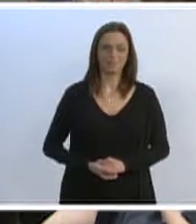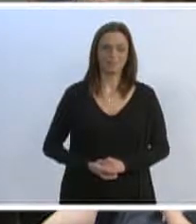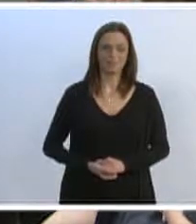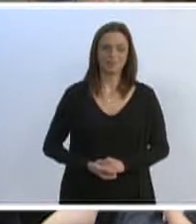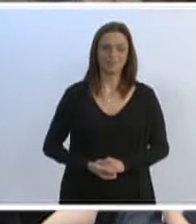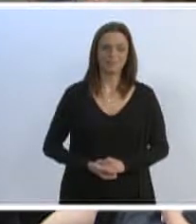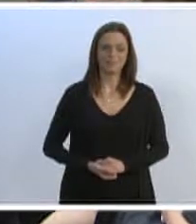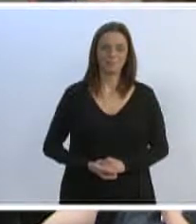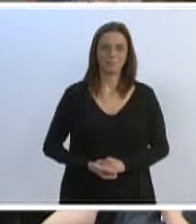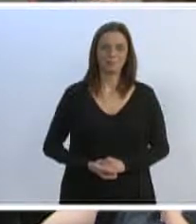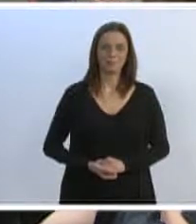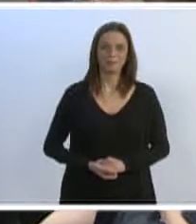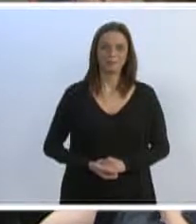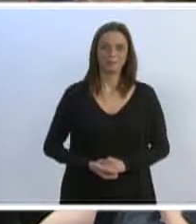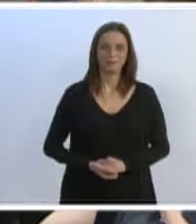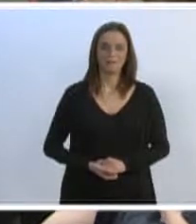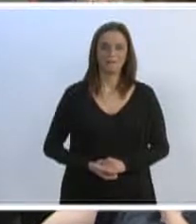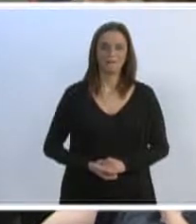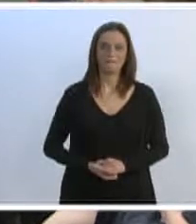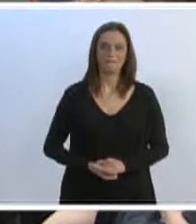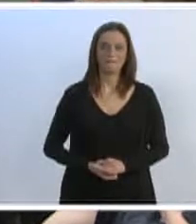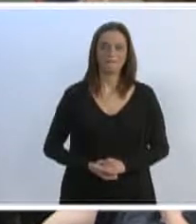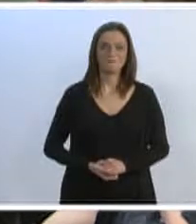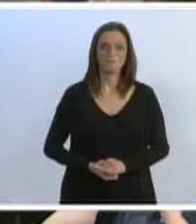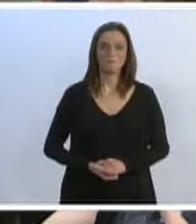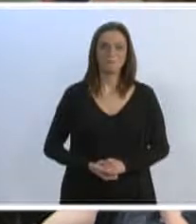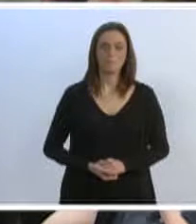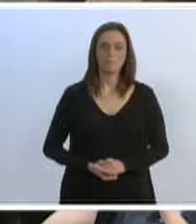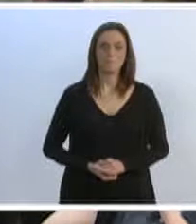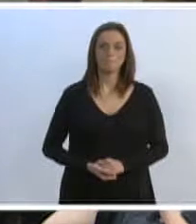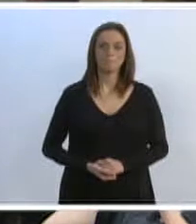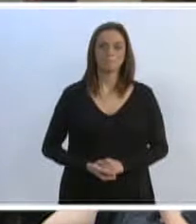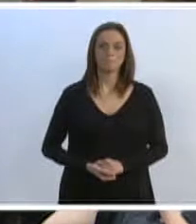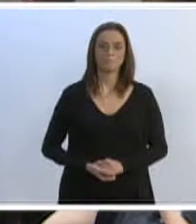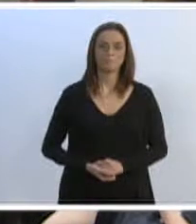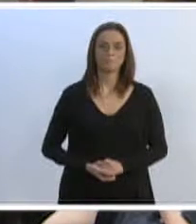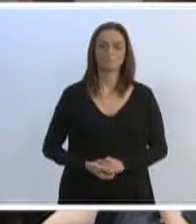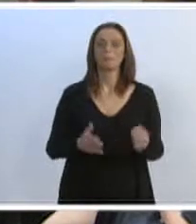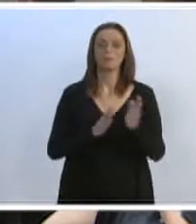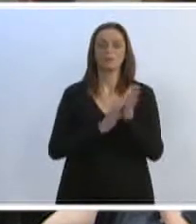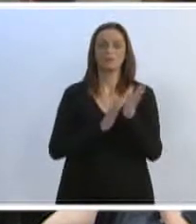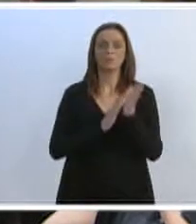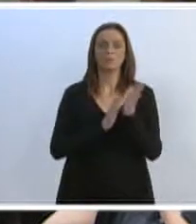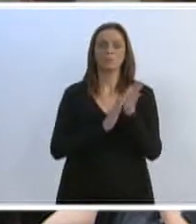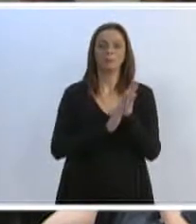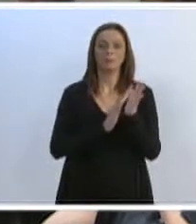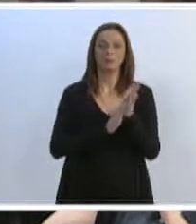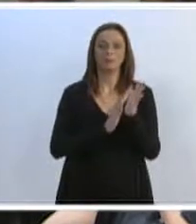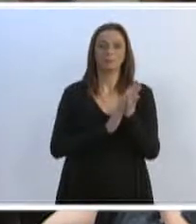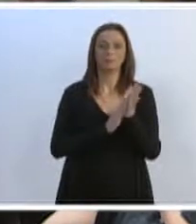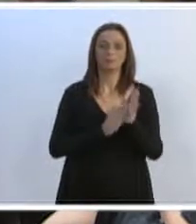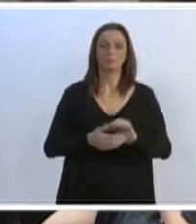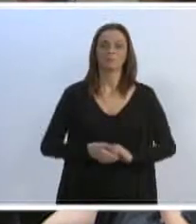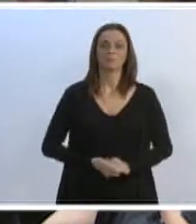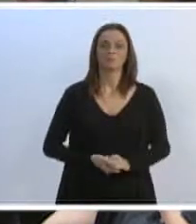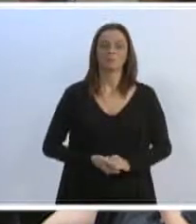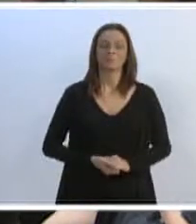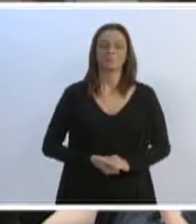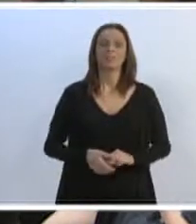ganhou. E quis o destino, prefeito Napoleão, que na noite de hoje talvez a gente entre para o marco da história pela 3ª